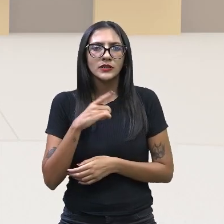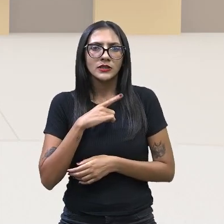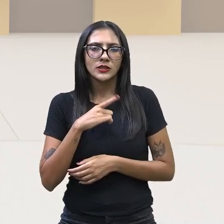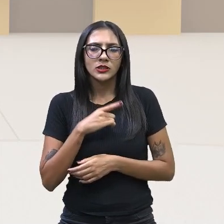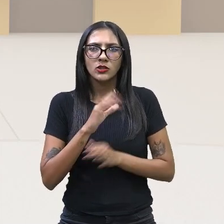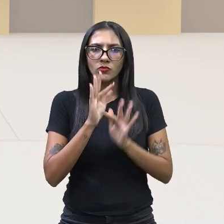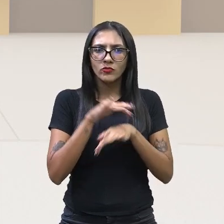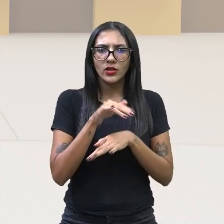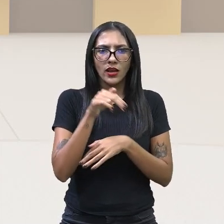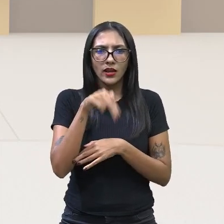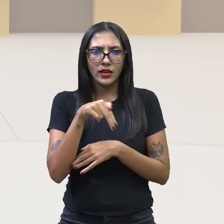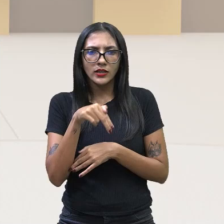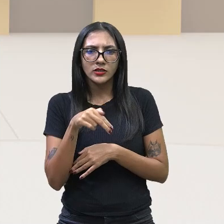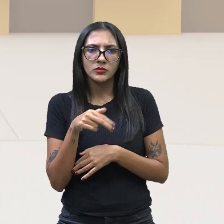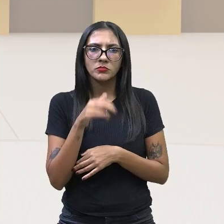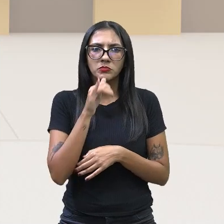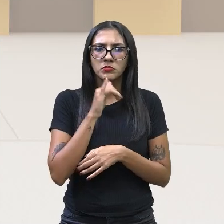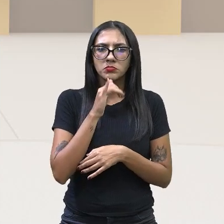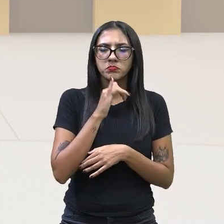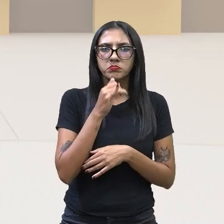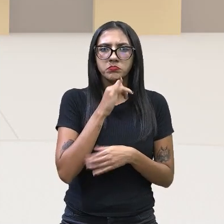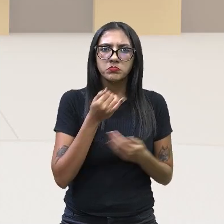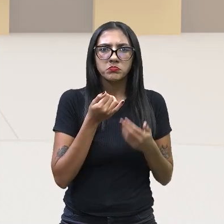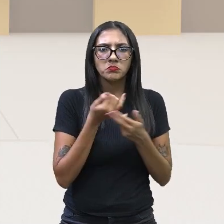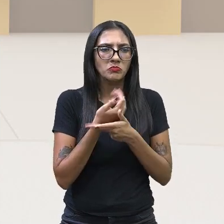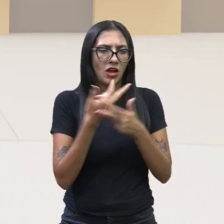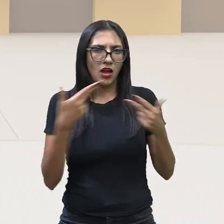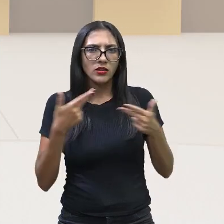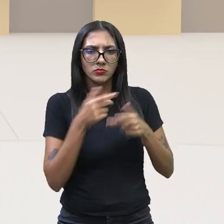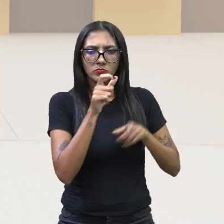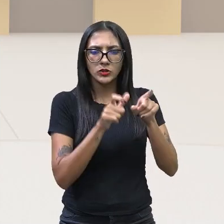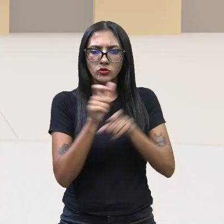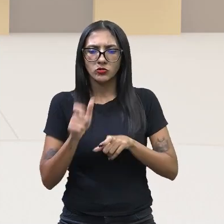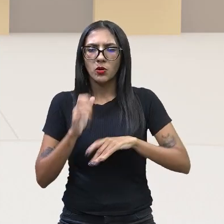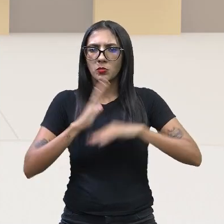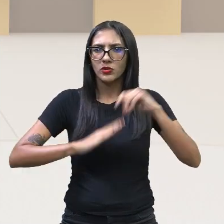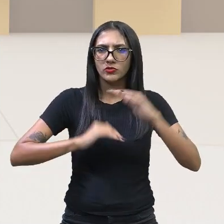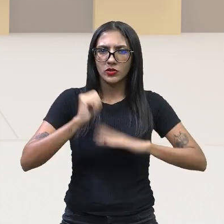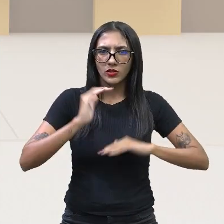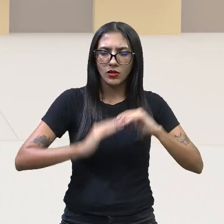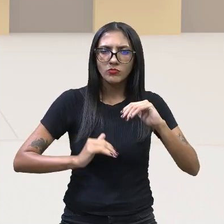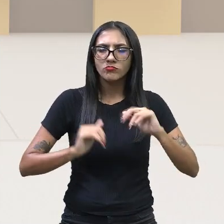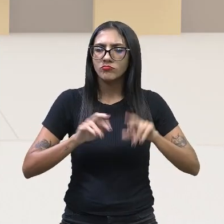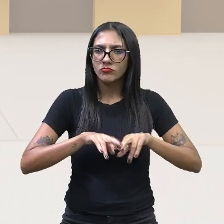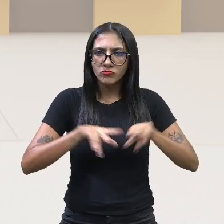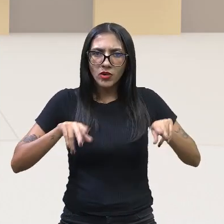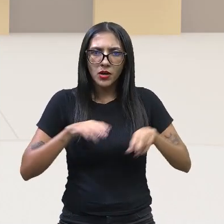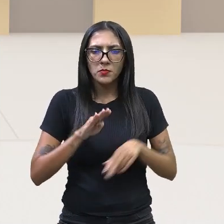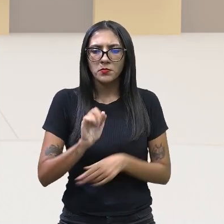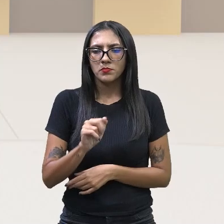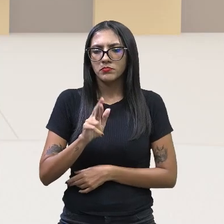aí estaria certo. Ele estaria falando de garçons, não sei se era a ideia dele. Não sei se era a ideia dele. De vários, que